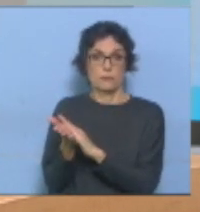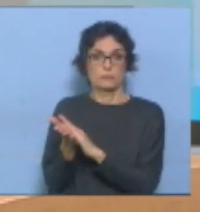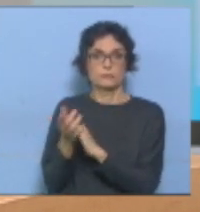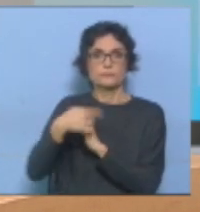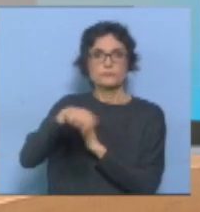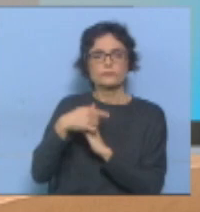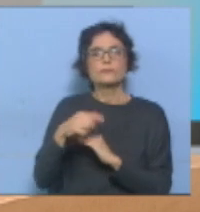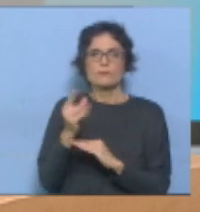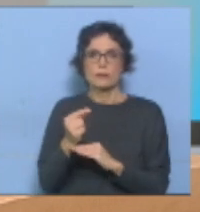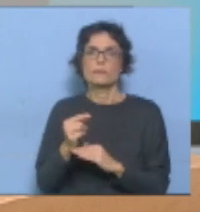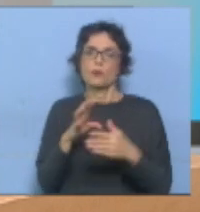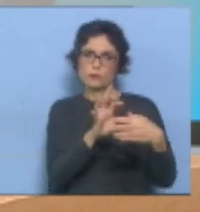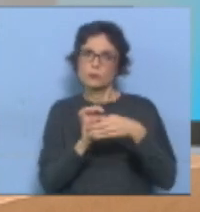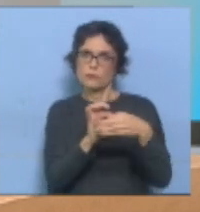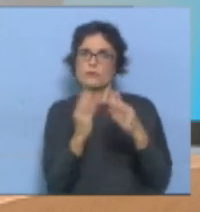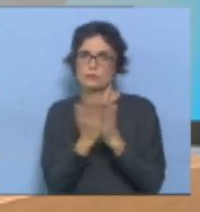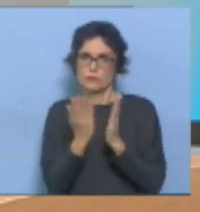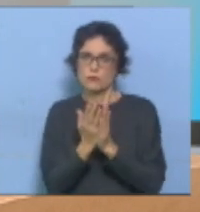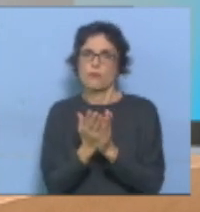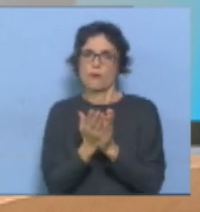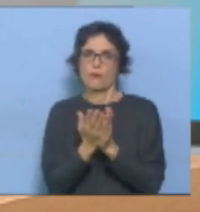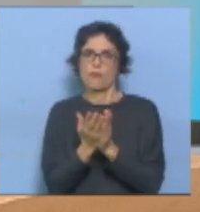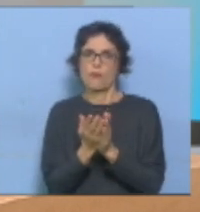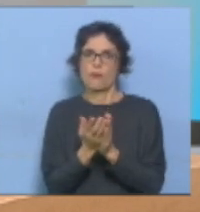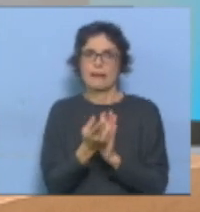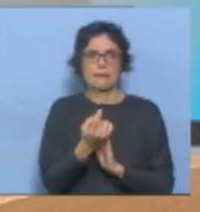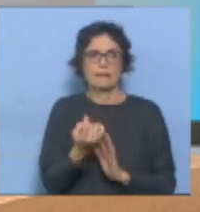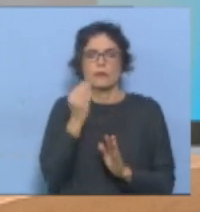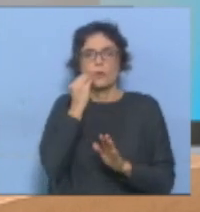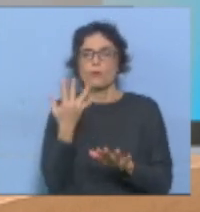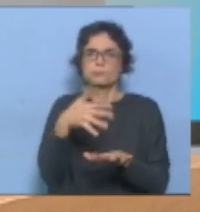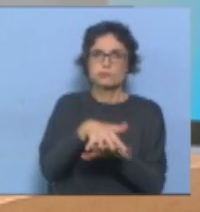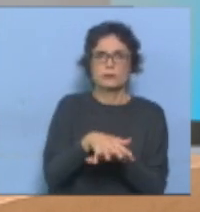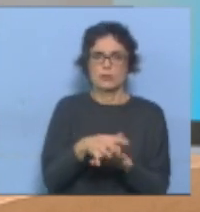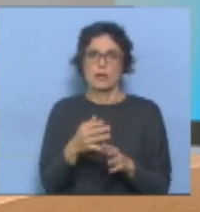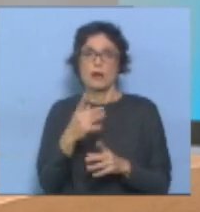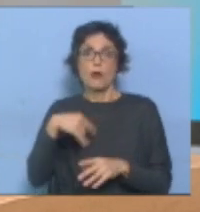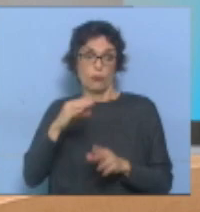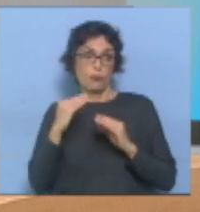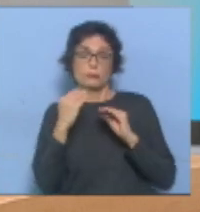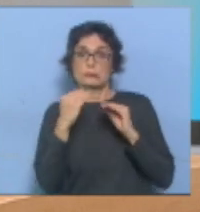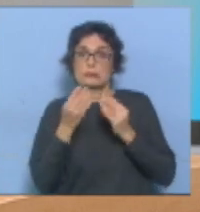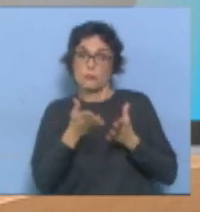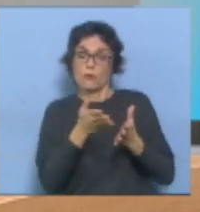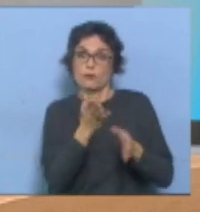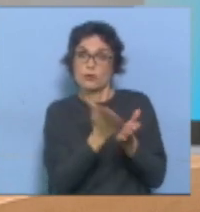a trabalhar com a escola também na integração, o que é necessário para na escola também conhecerem melhor o Bernardo. Como ele não fala,